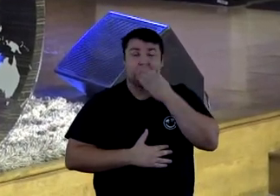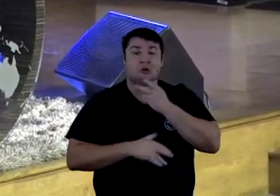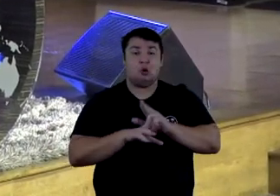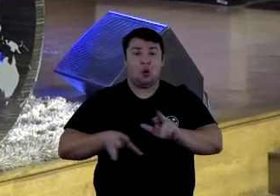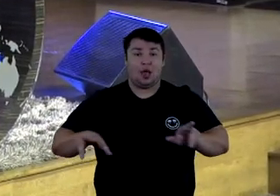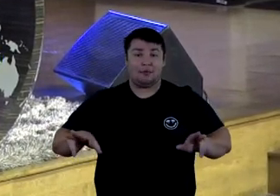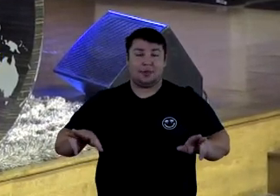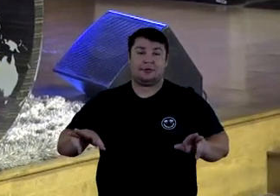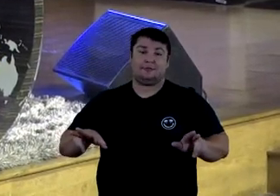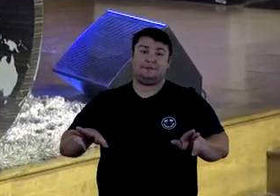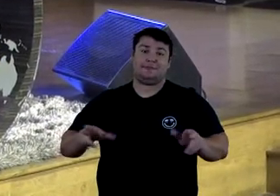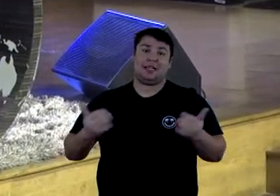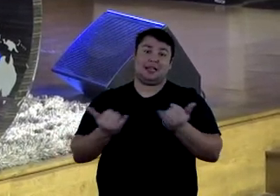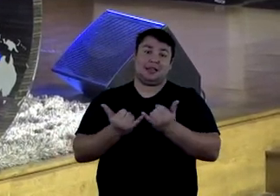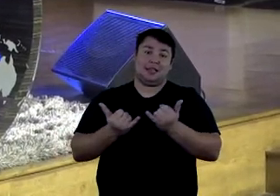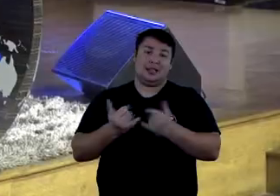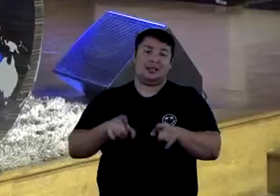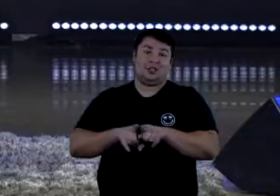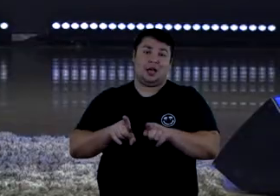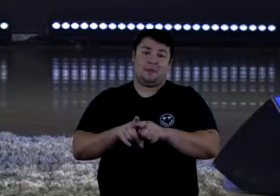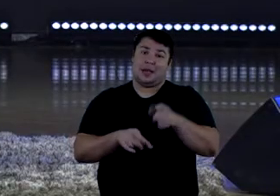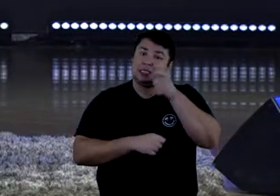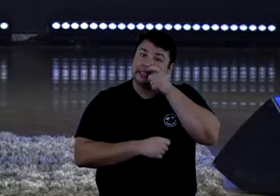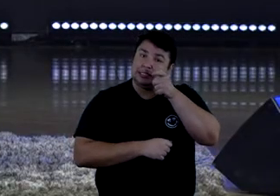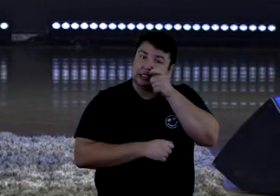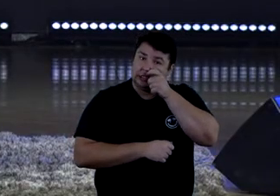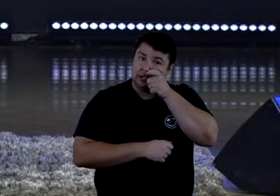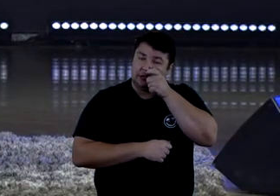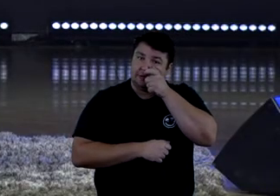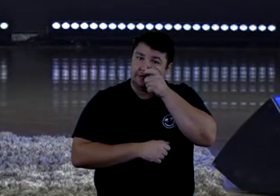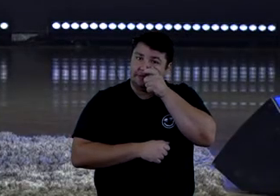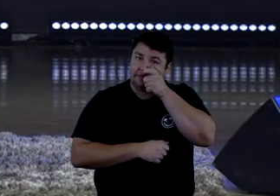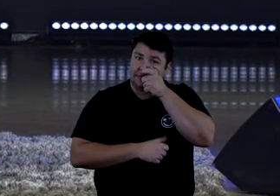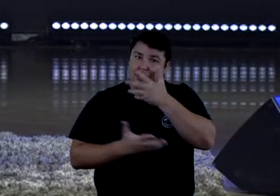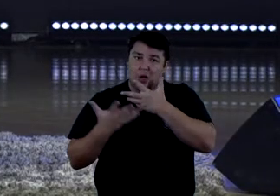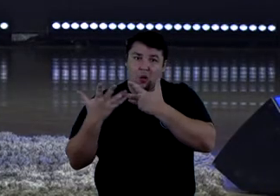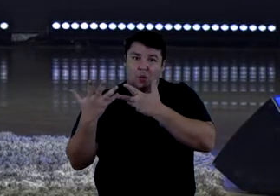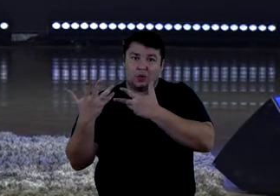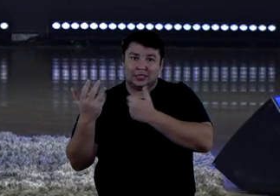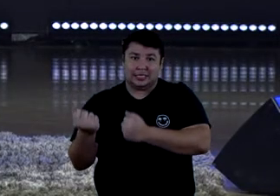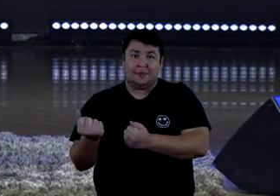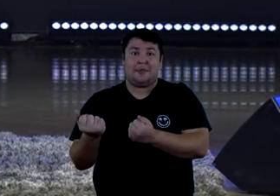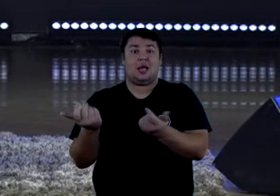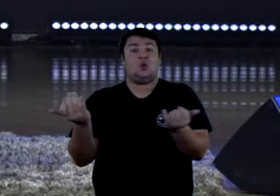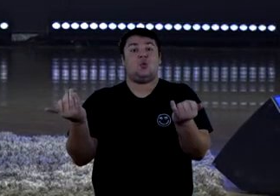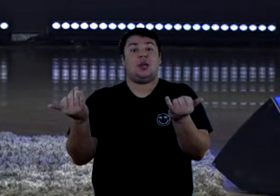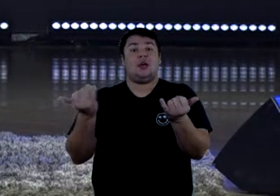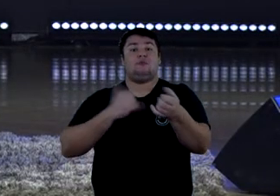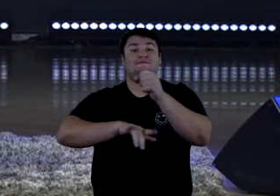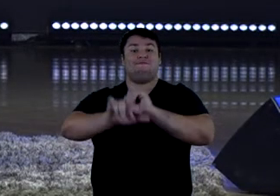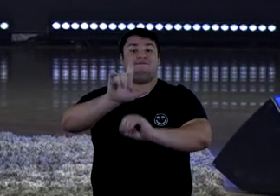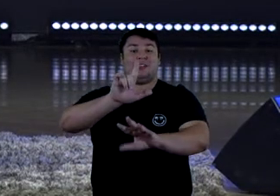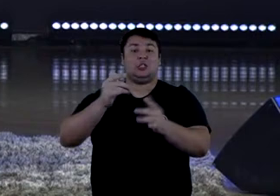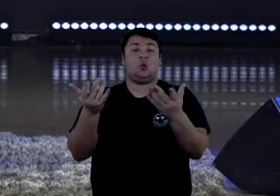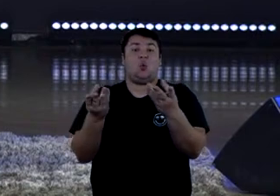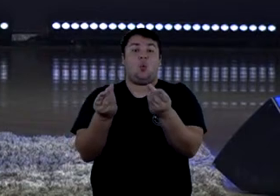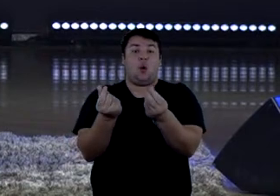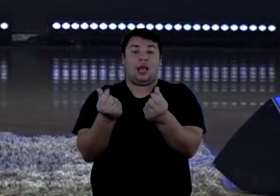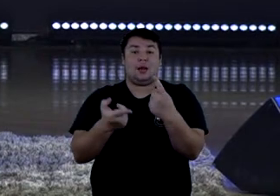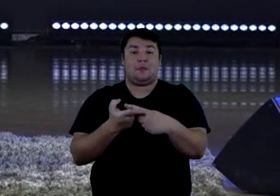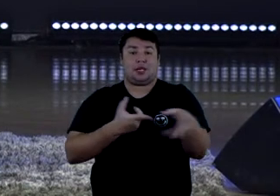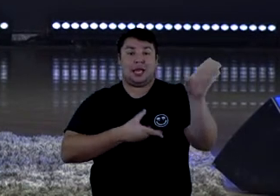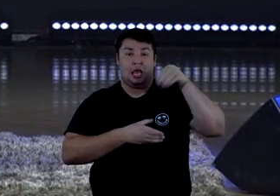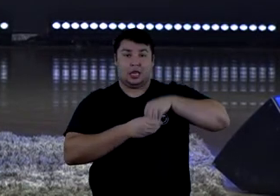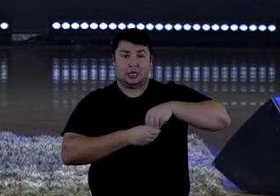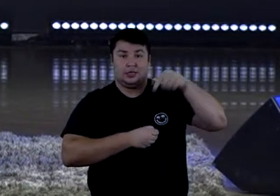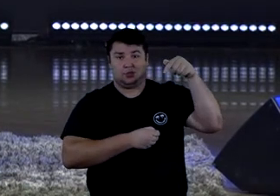estão na internet também acompanhando estão recebendo sinal com qualidade, porque isso daqui é só um problema interno